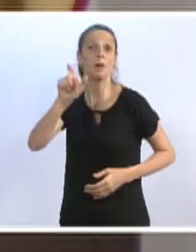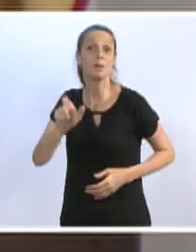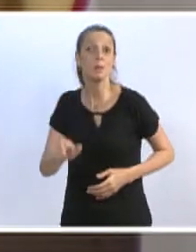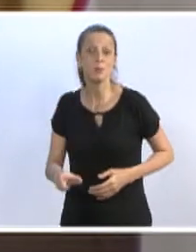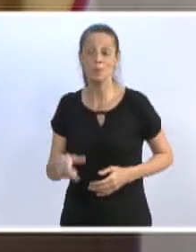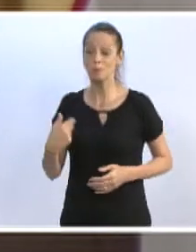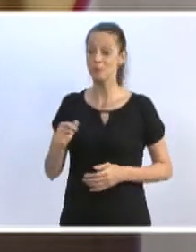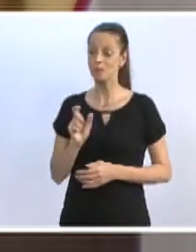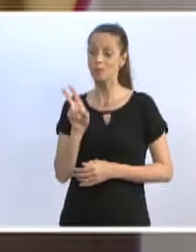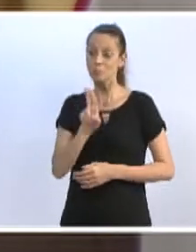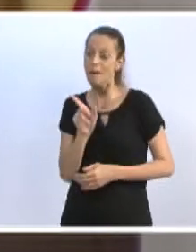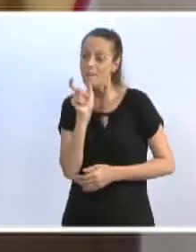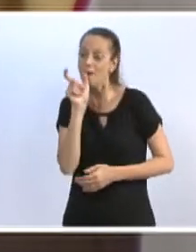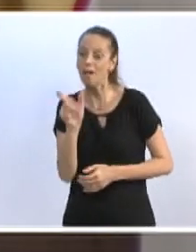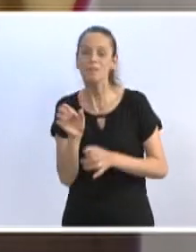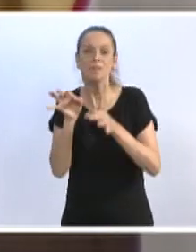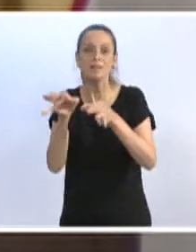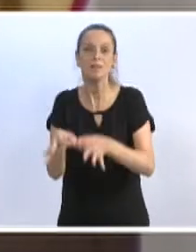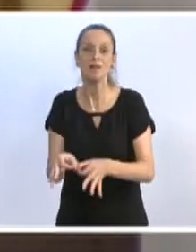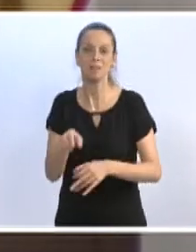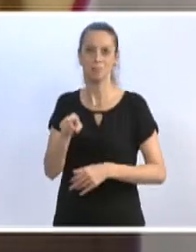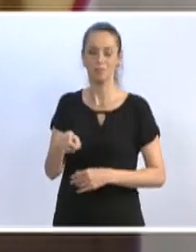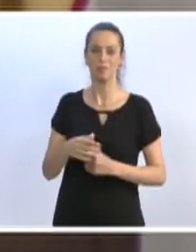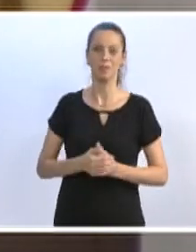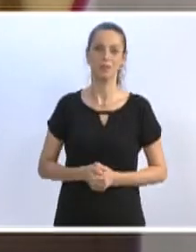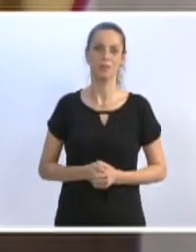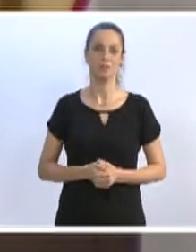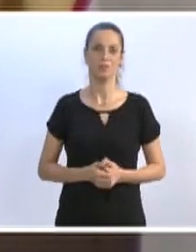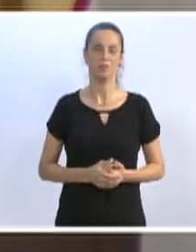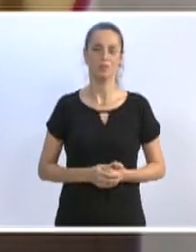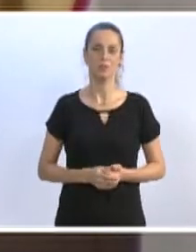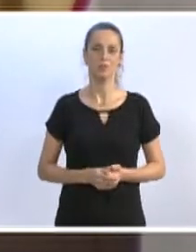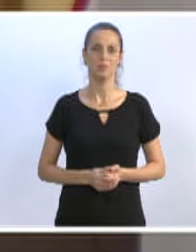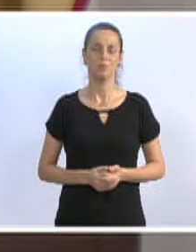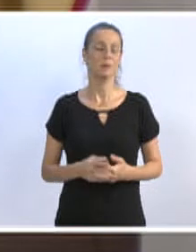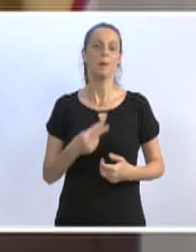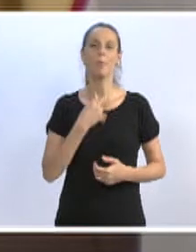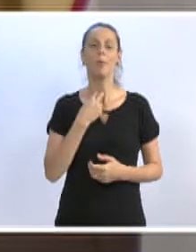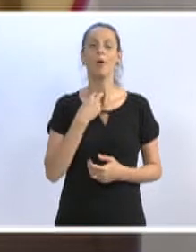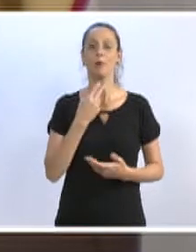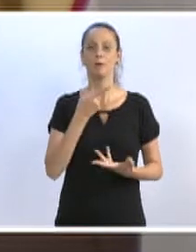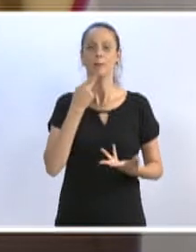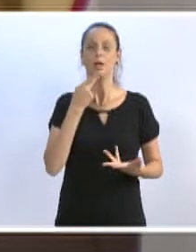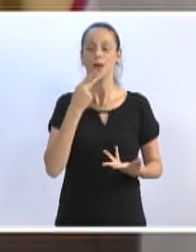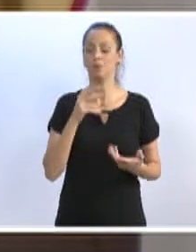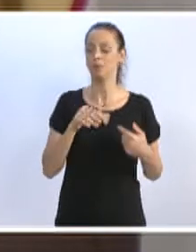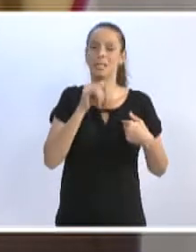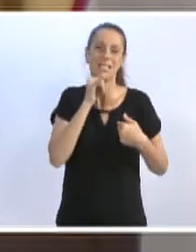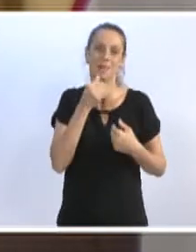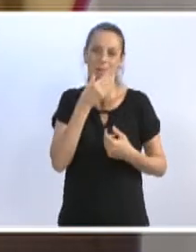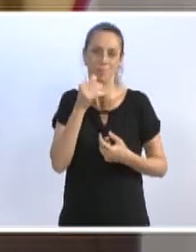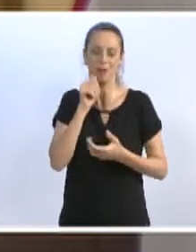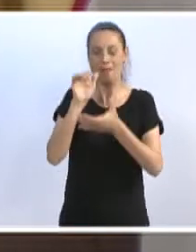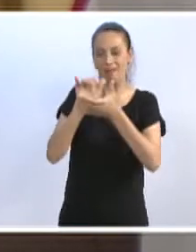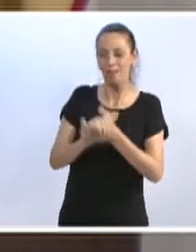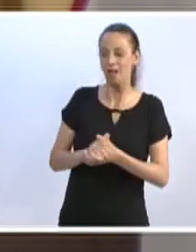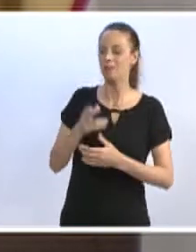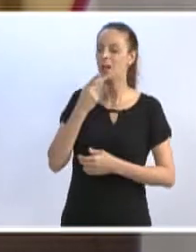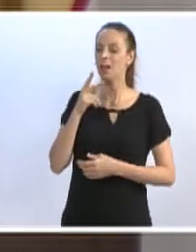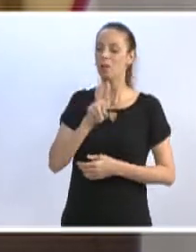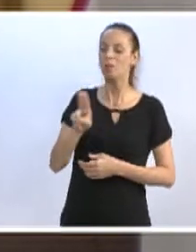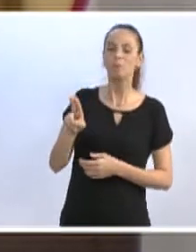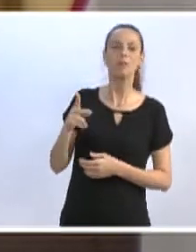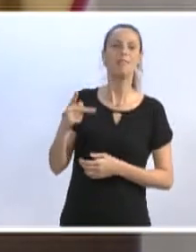posso usá-la, não posso instrumentalizá-la. Por isso eu não posso pronunciar o nome do meu amado e da minha amada em vão.